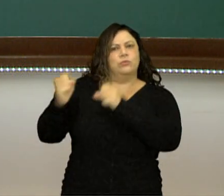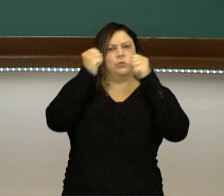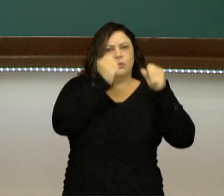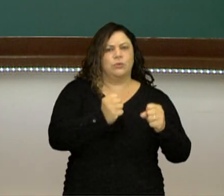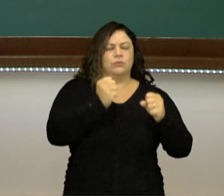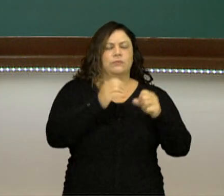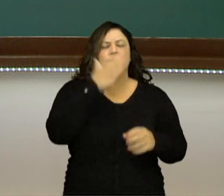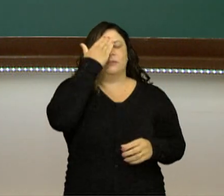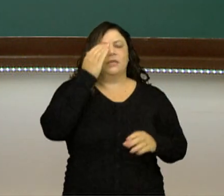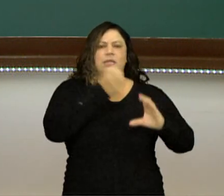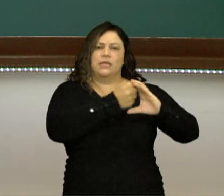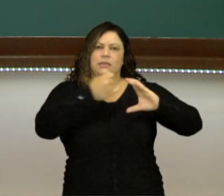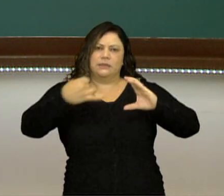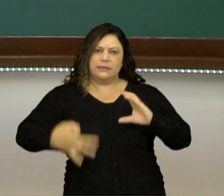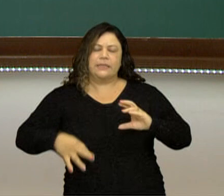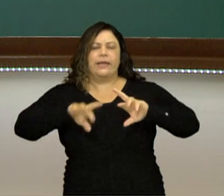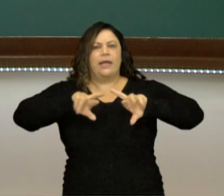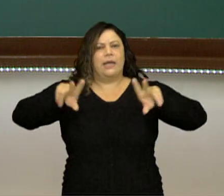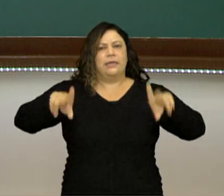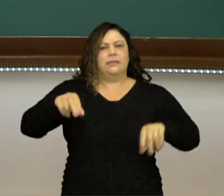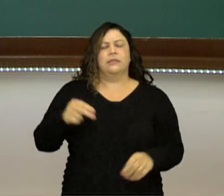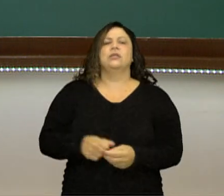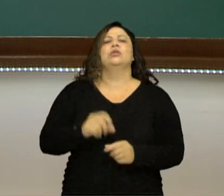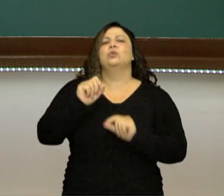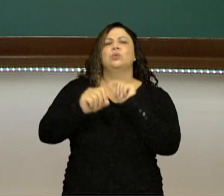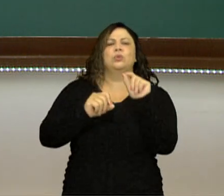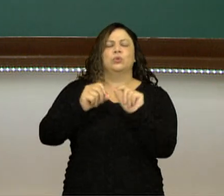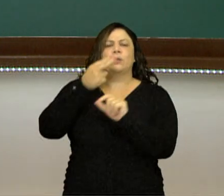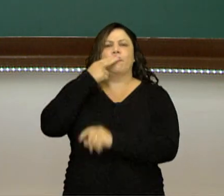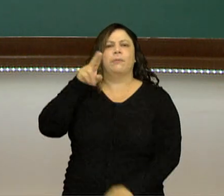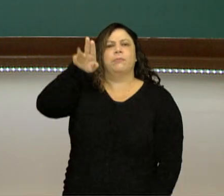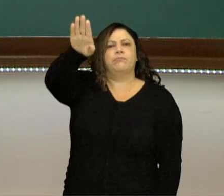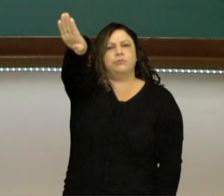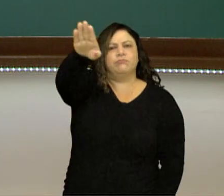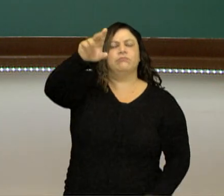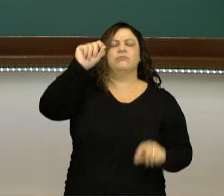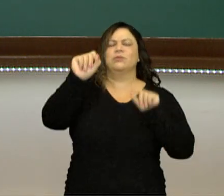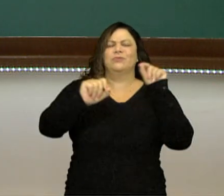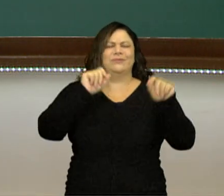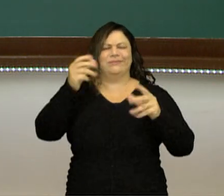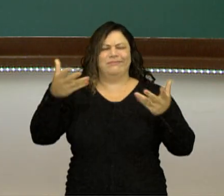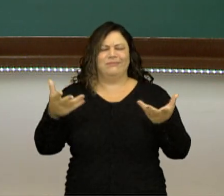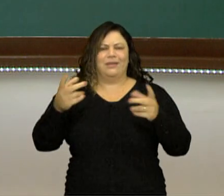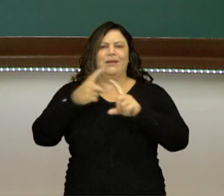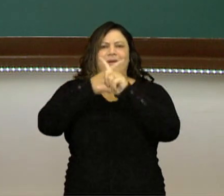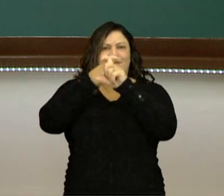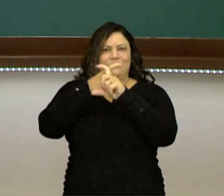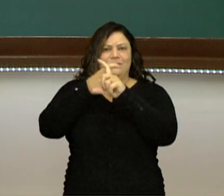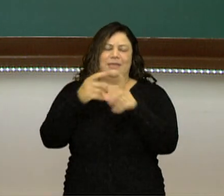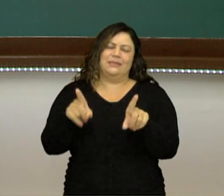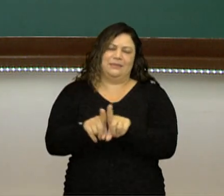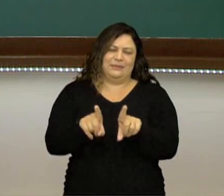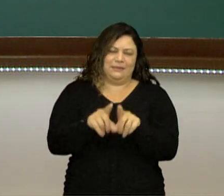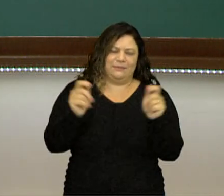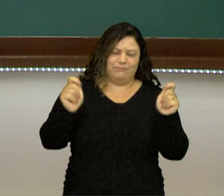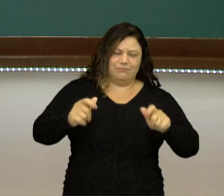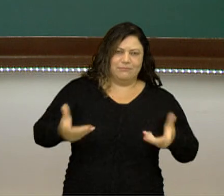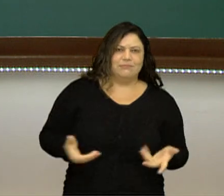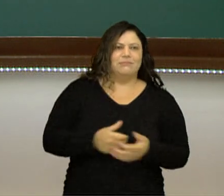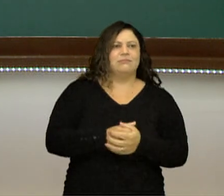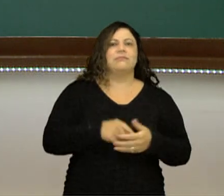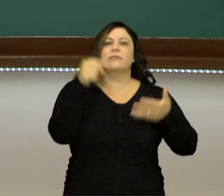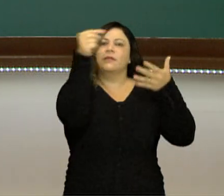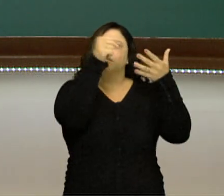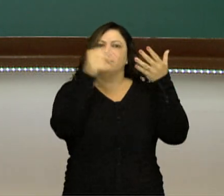as características do nazismo e do governo de Hitler, suas peculiaridades. Você lembra quais são as